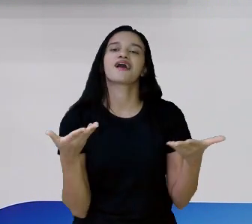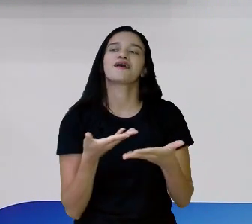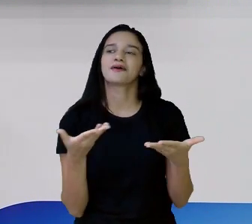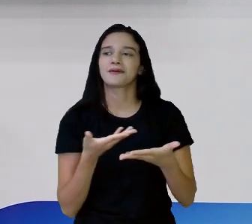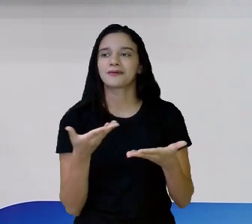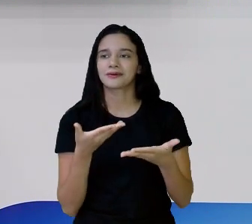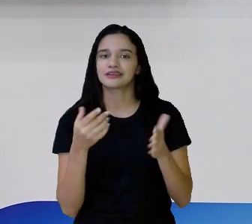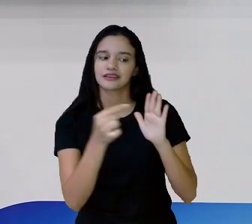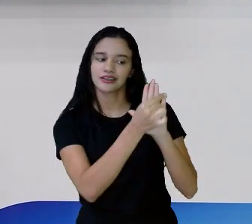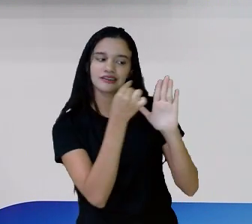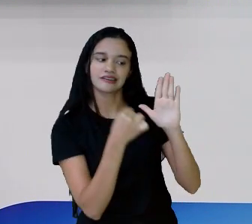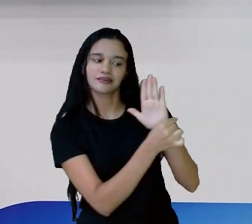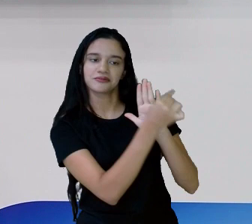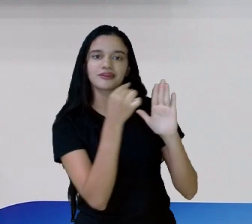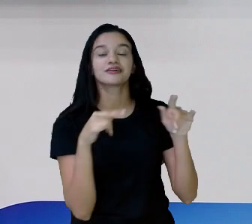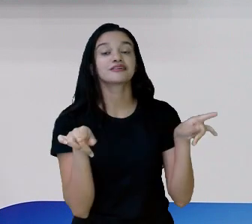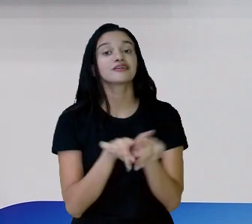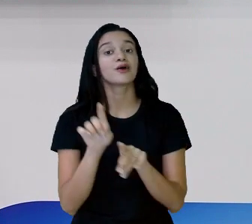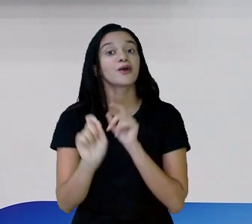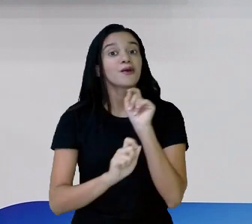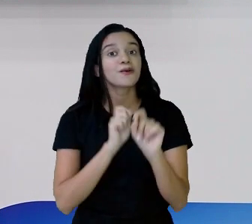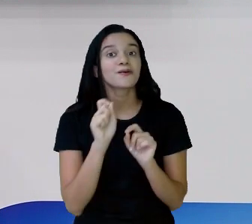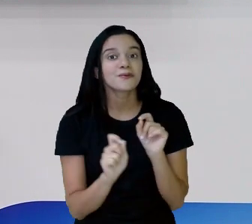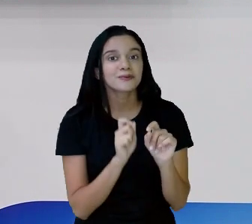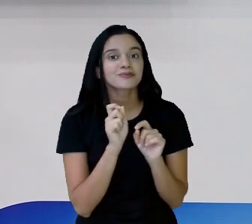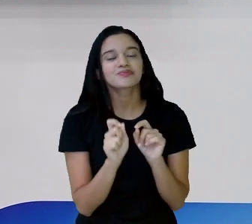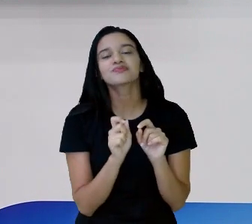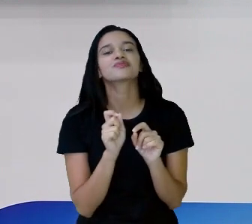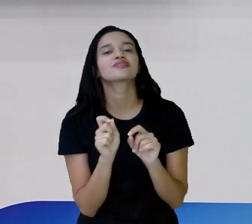sendo circulado também. É o sinal de